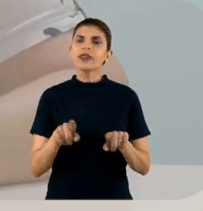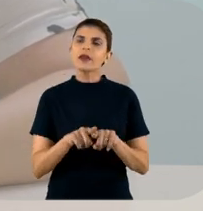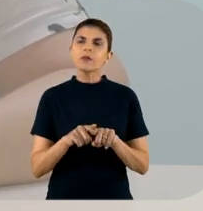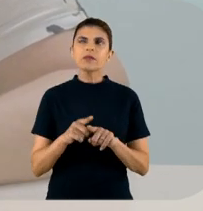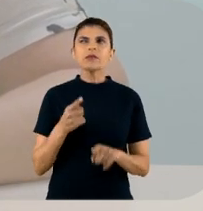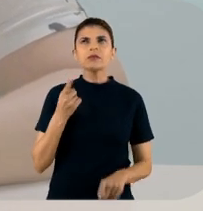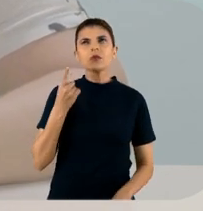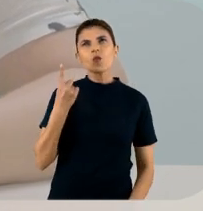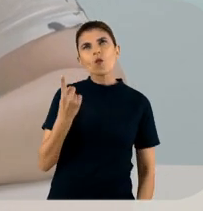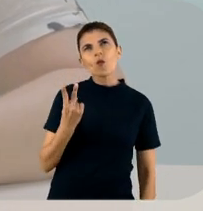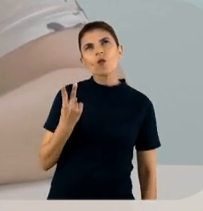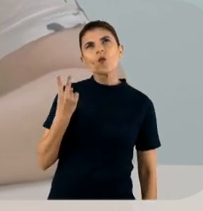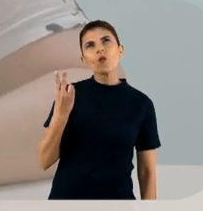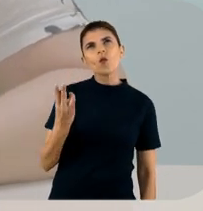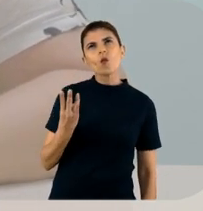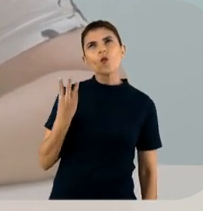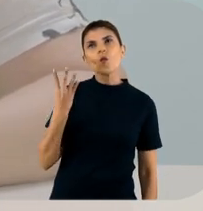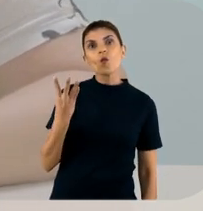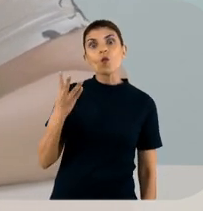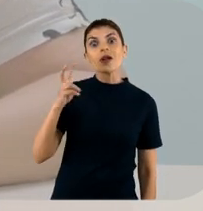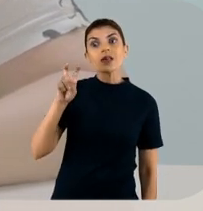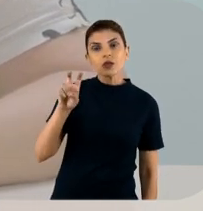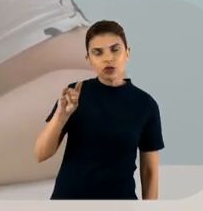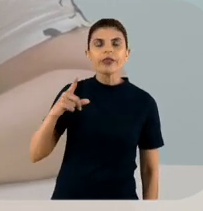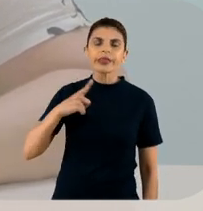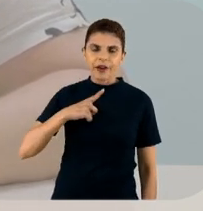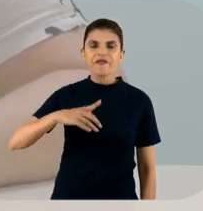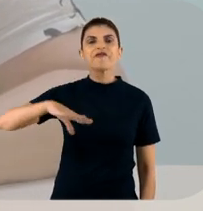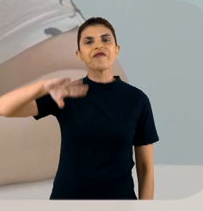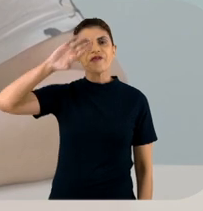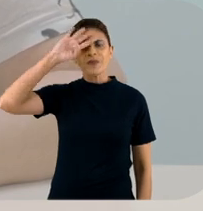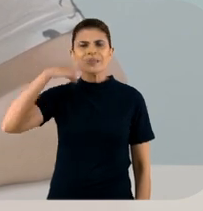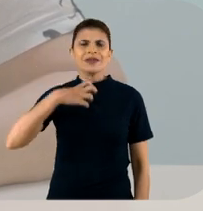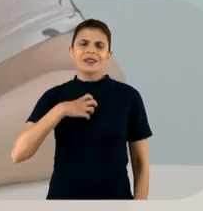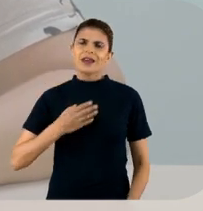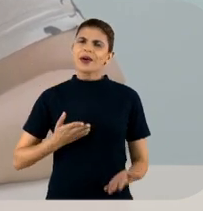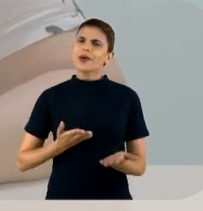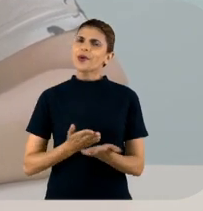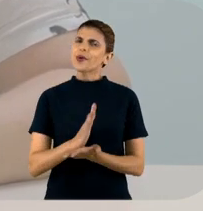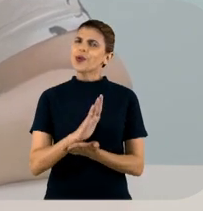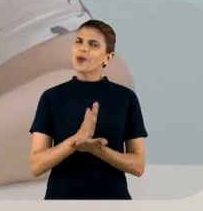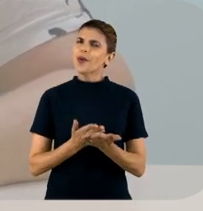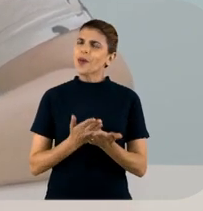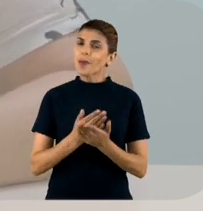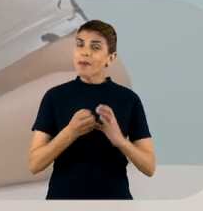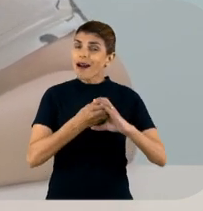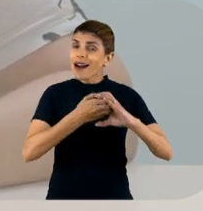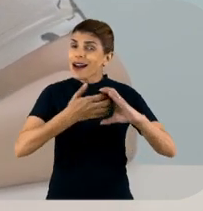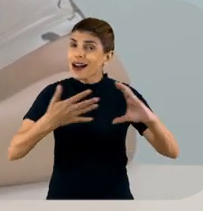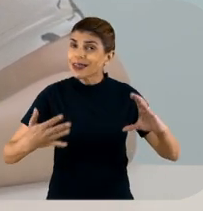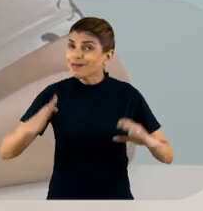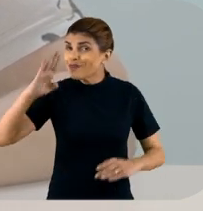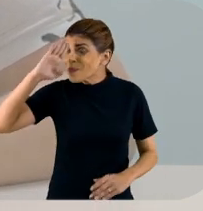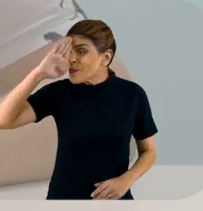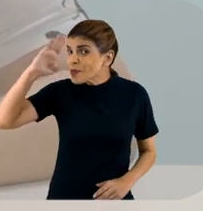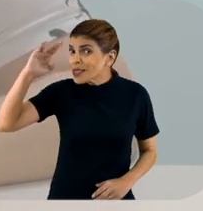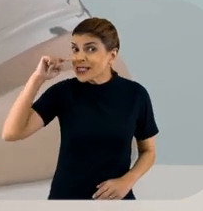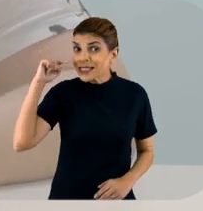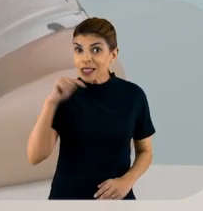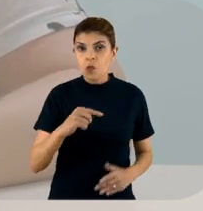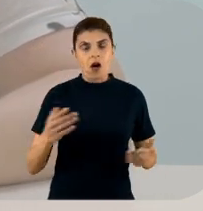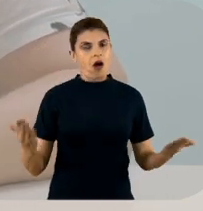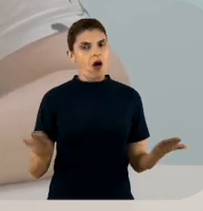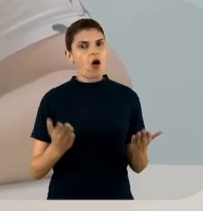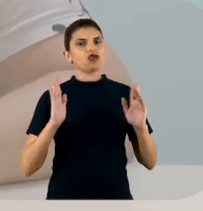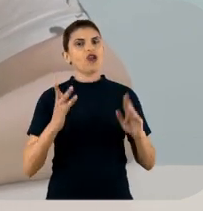quinto dia a maioria das pessoas tá febril e os sintomas incomodam um pouco mas uma das características e mais importantes que